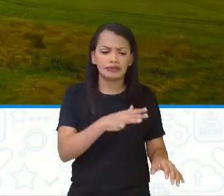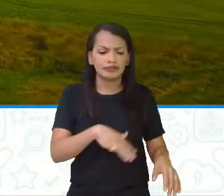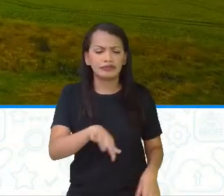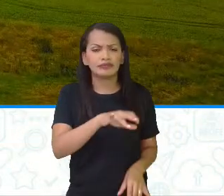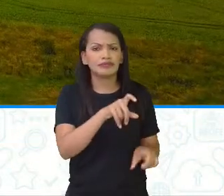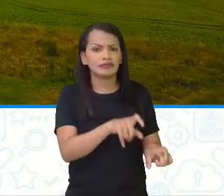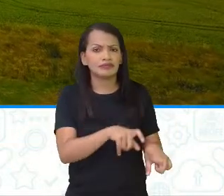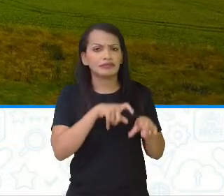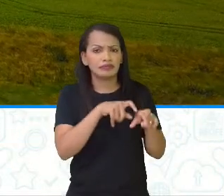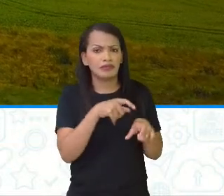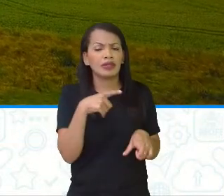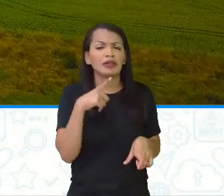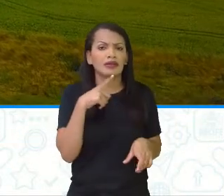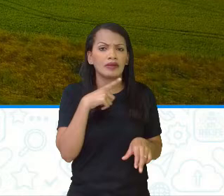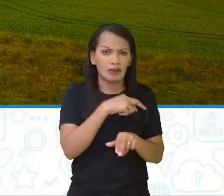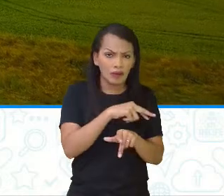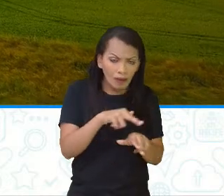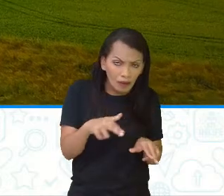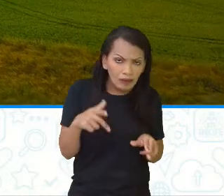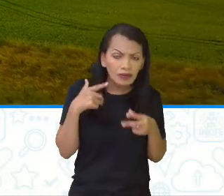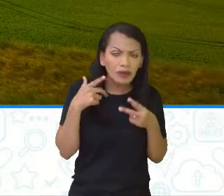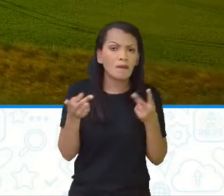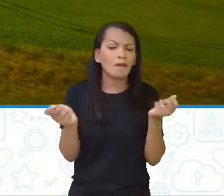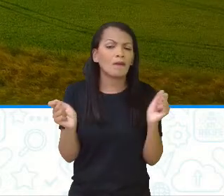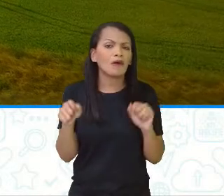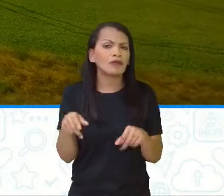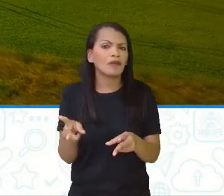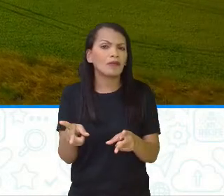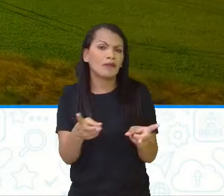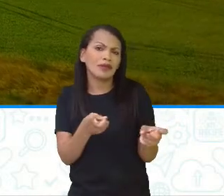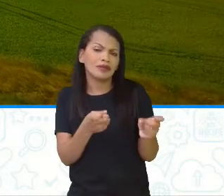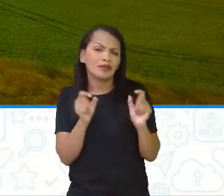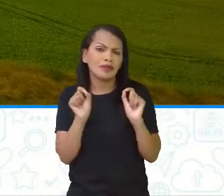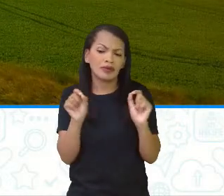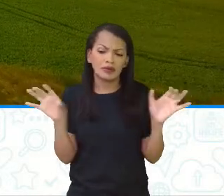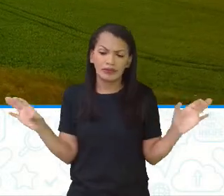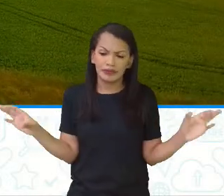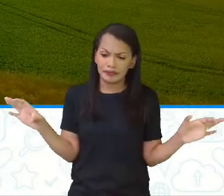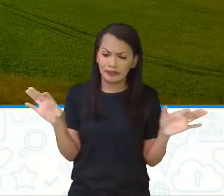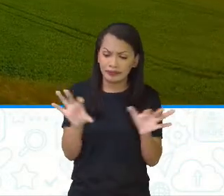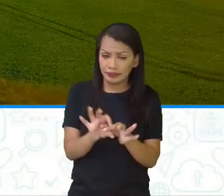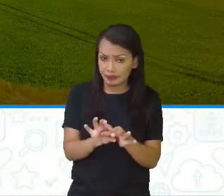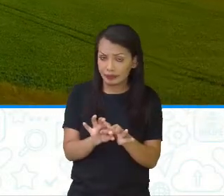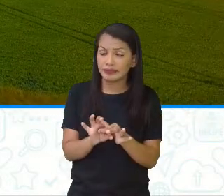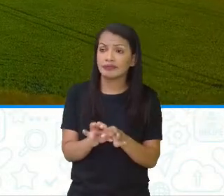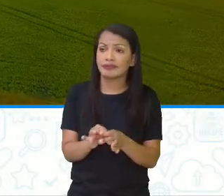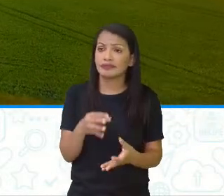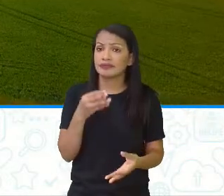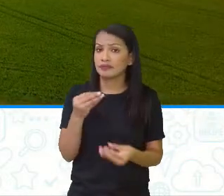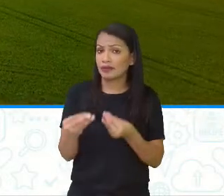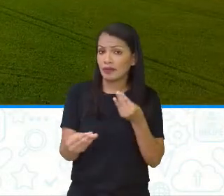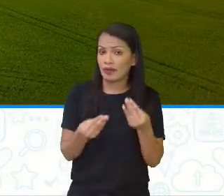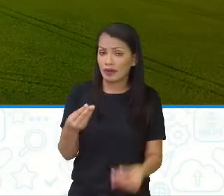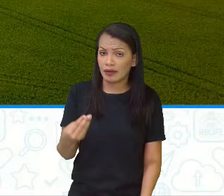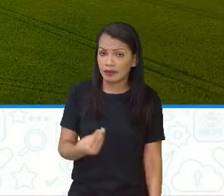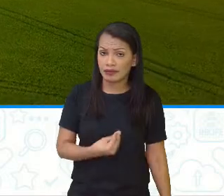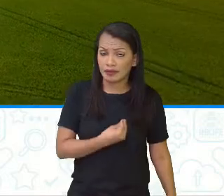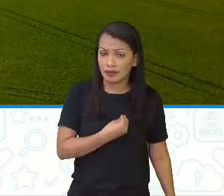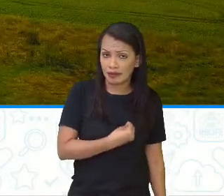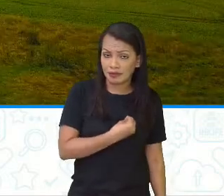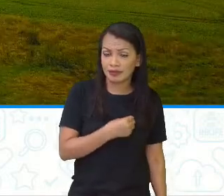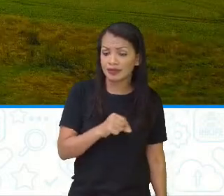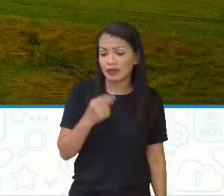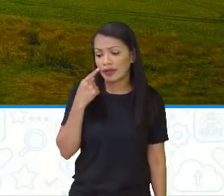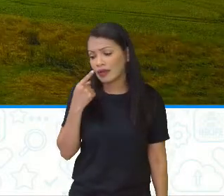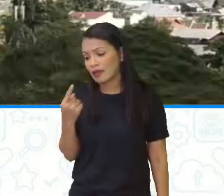elementos aí do campo. Então podemos perceber essa interligação desses modos de vida, de um e